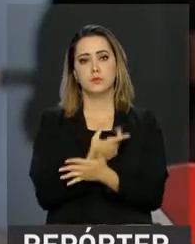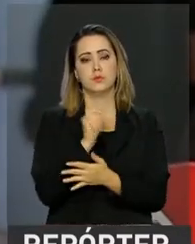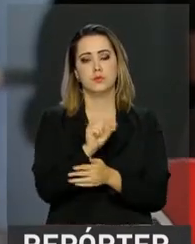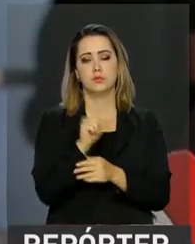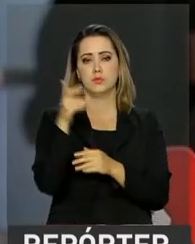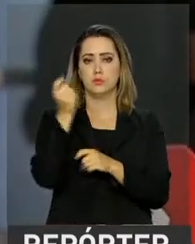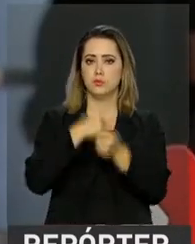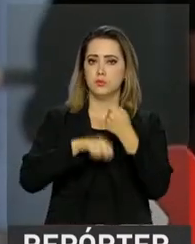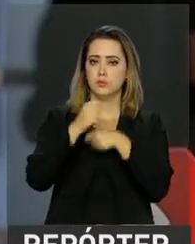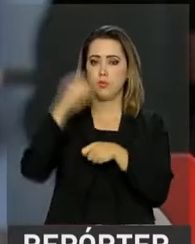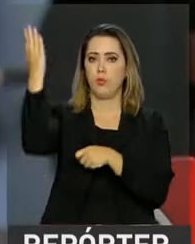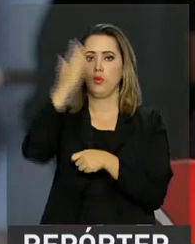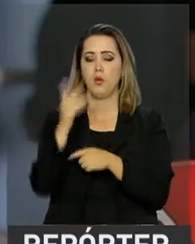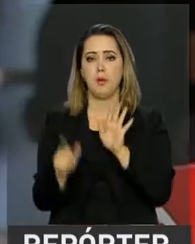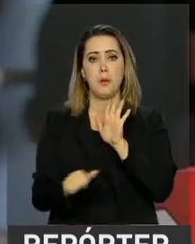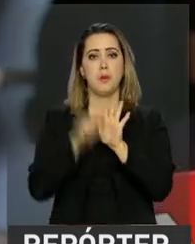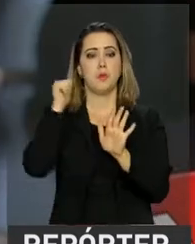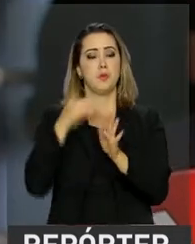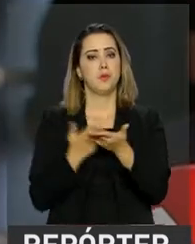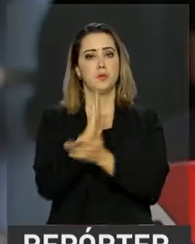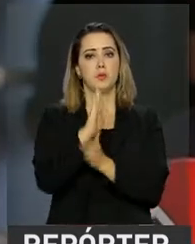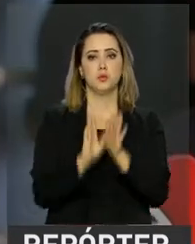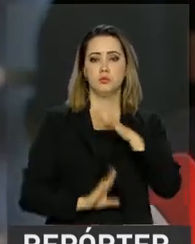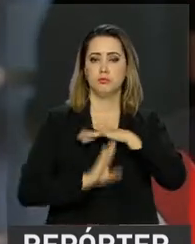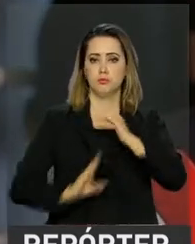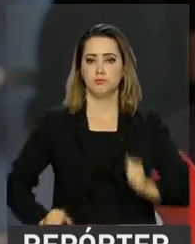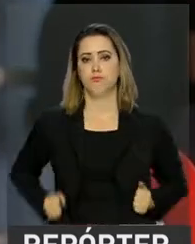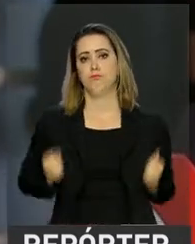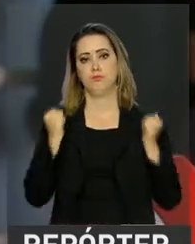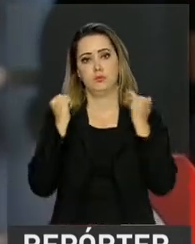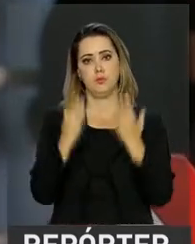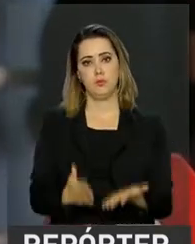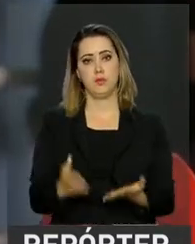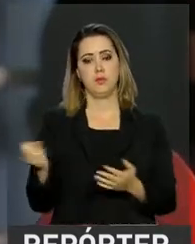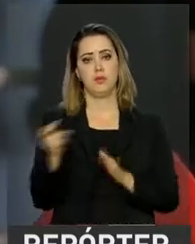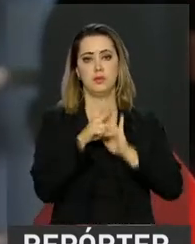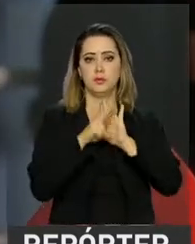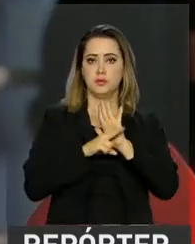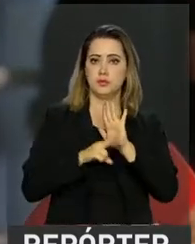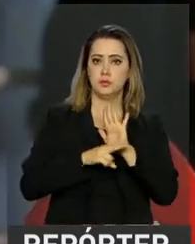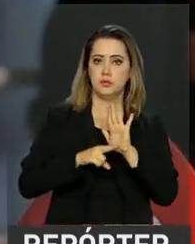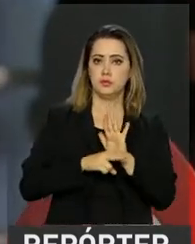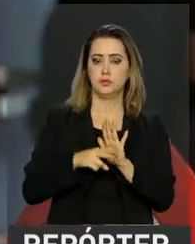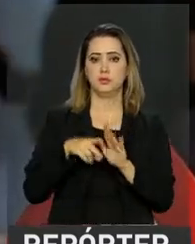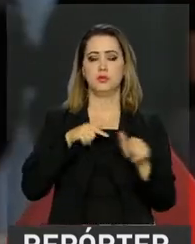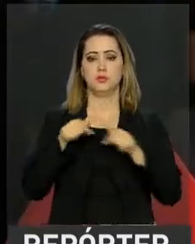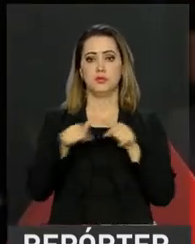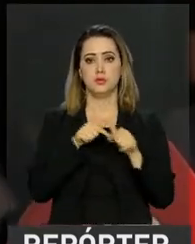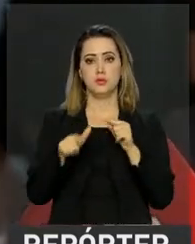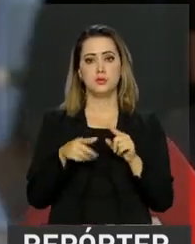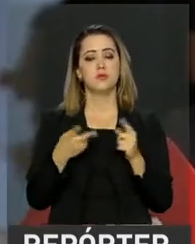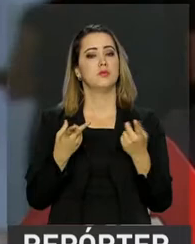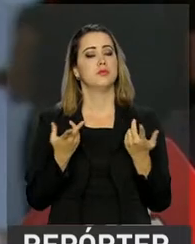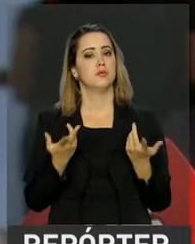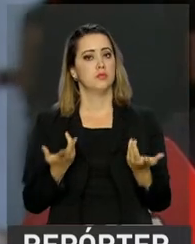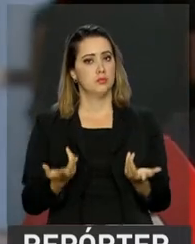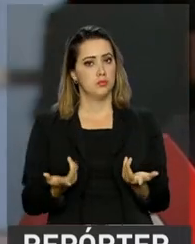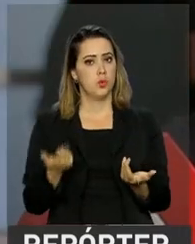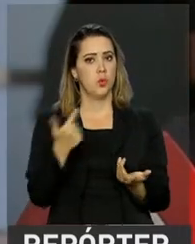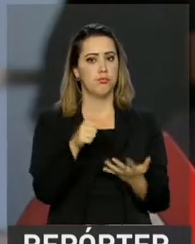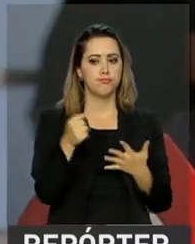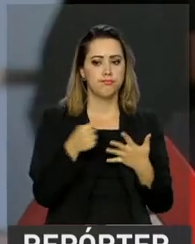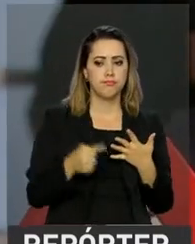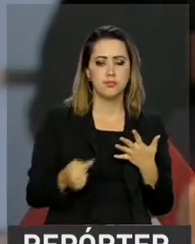economia brasileira, primeiro a aprovação do teto dos gastos, a reforma trabalhista, e